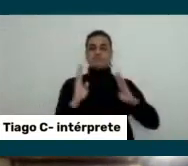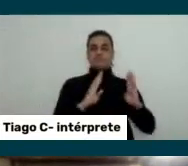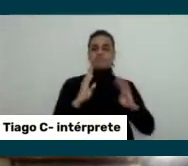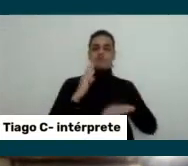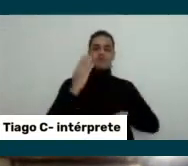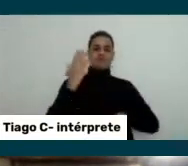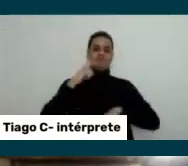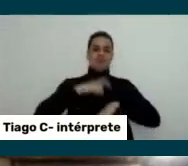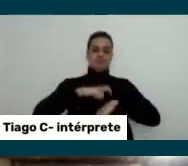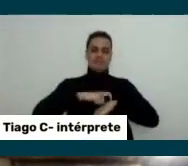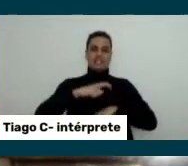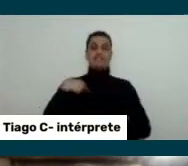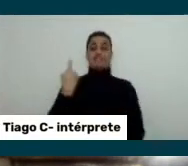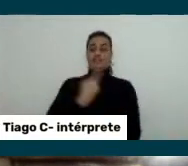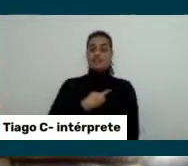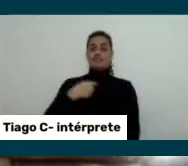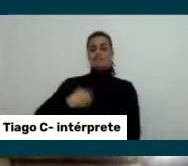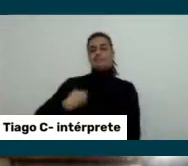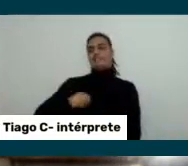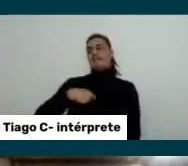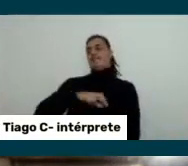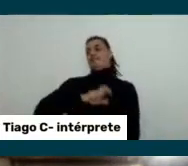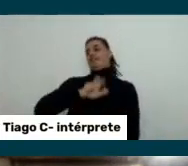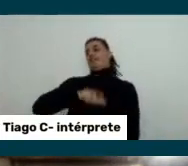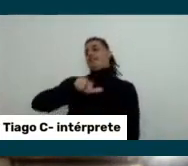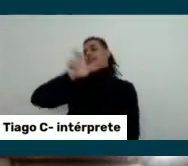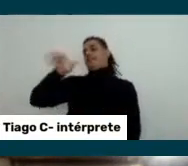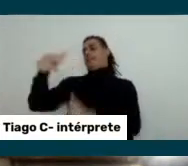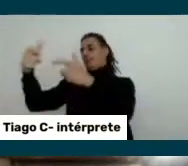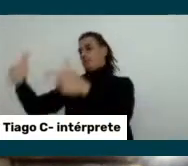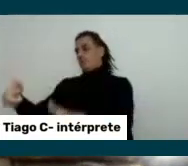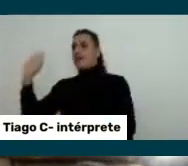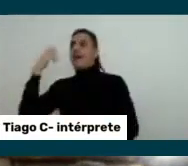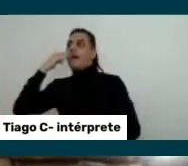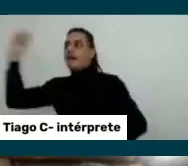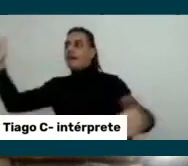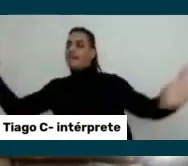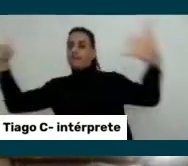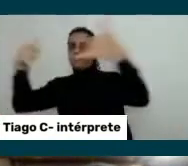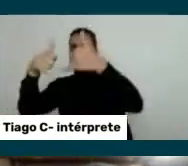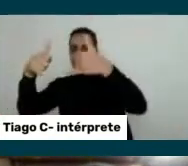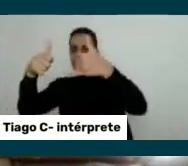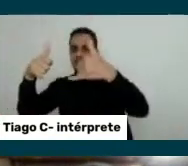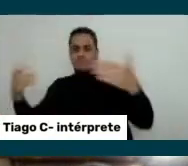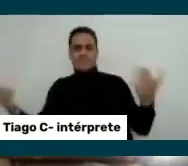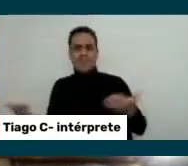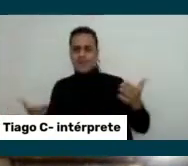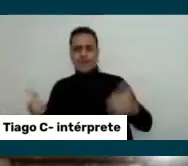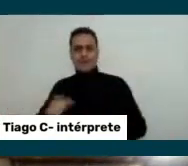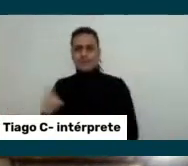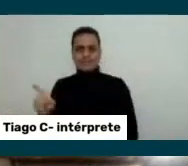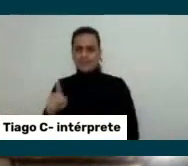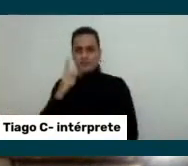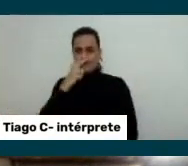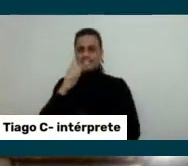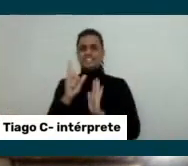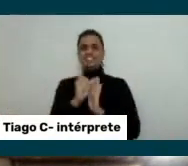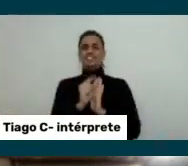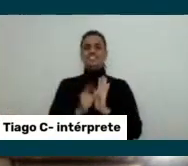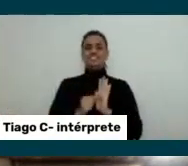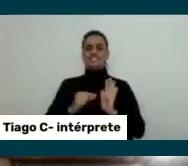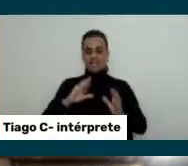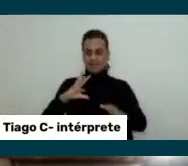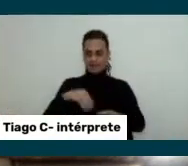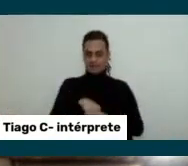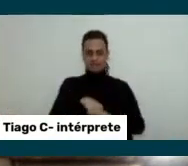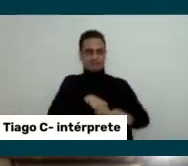para um lugar para fazer um telefonema e agora que praticamente temos um gêmeo digital nos nossos bolsos, nós estamos